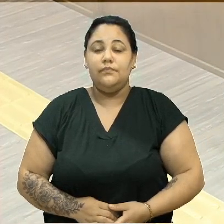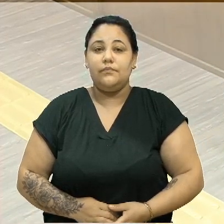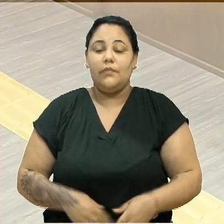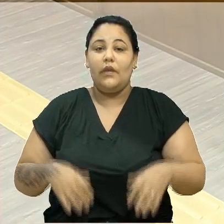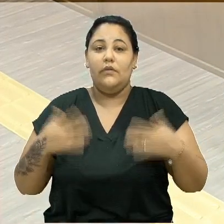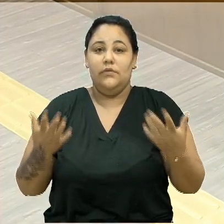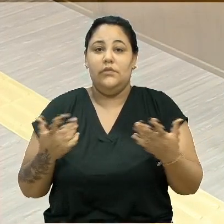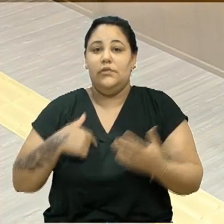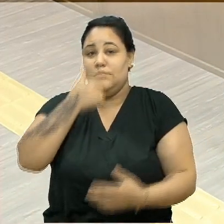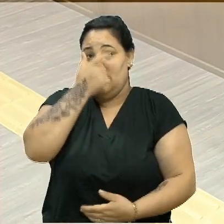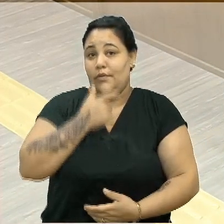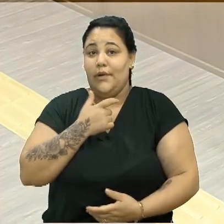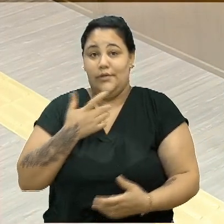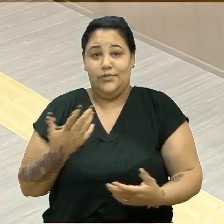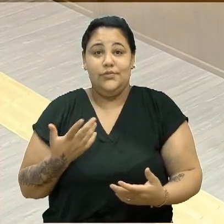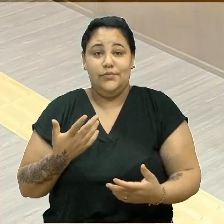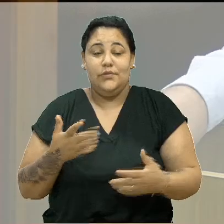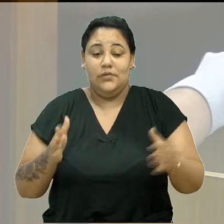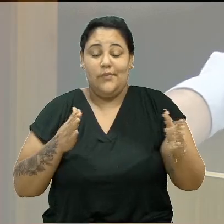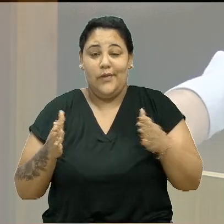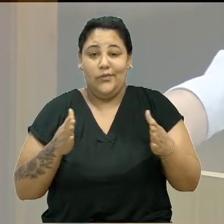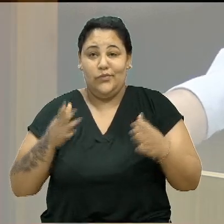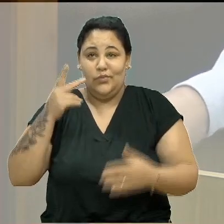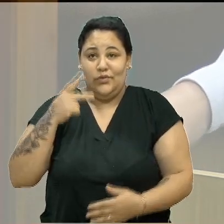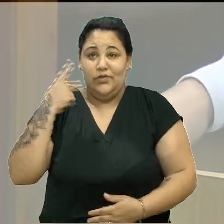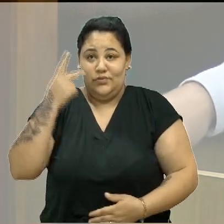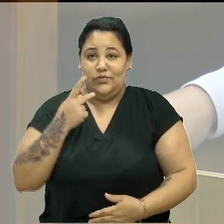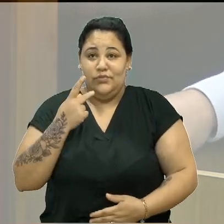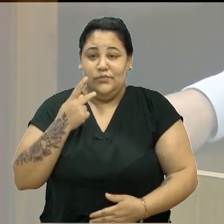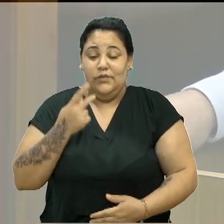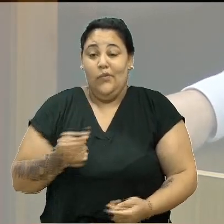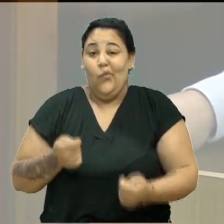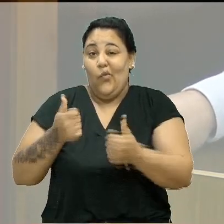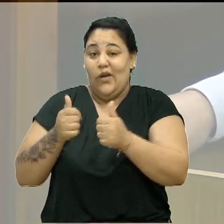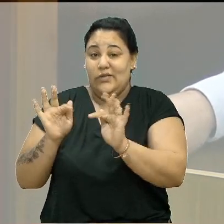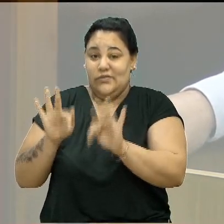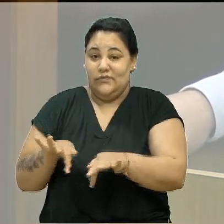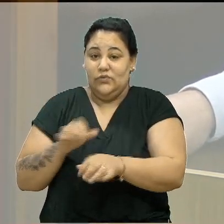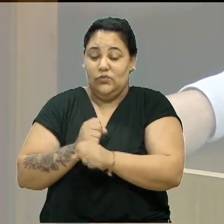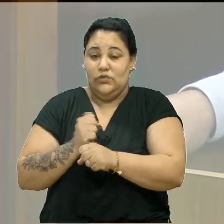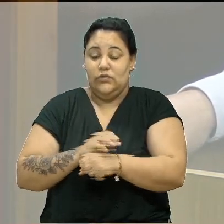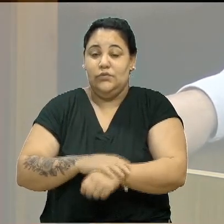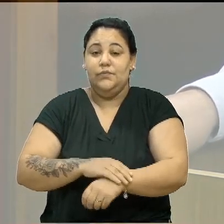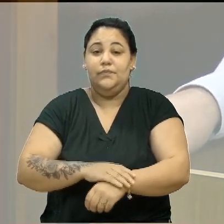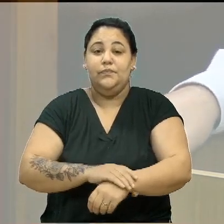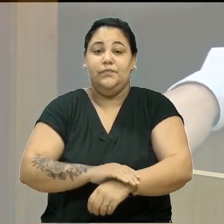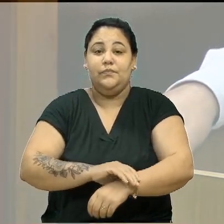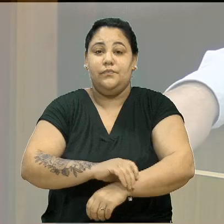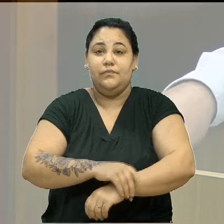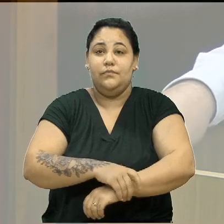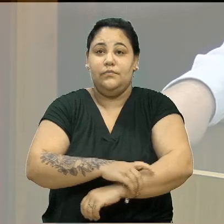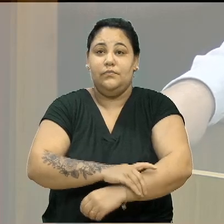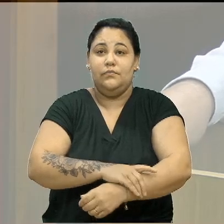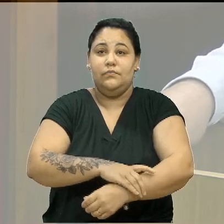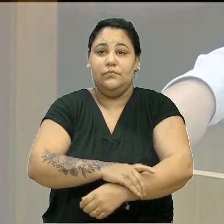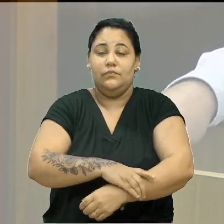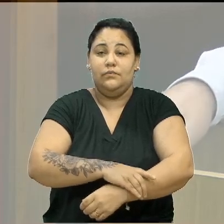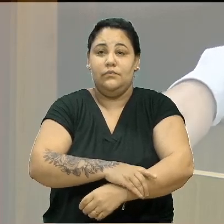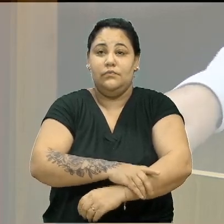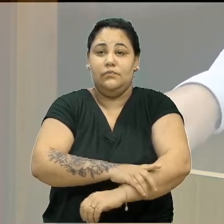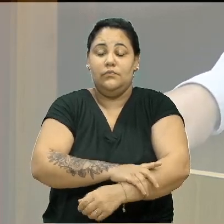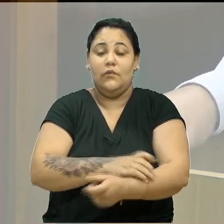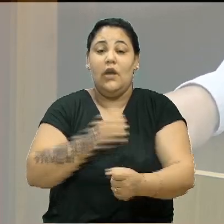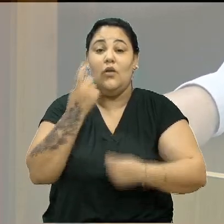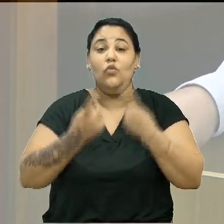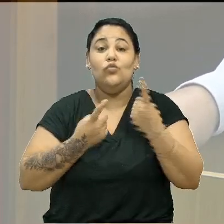Então, eu acho que essa legislatura está se encerrando e alguns colegas